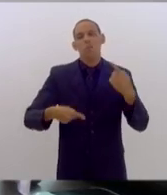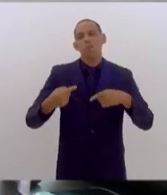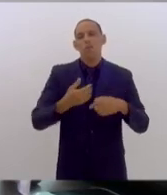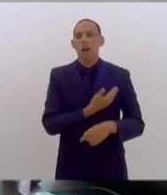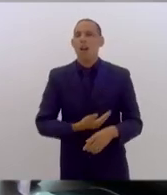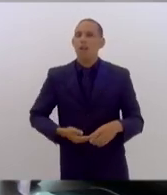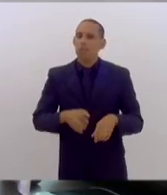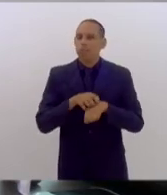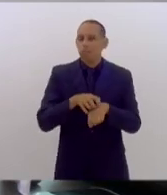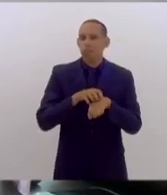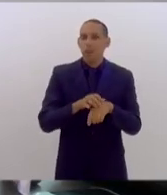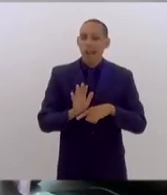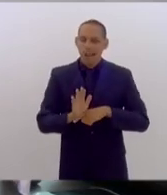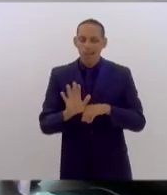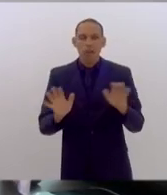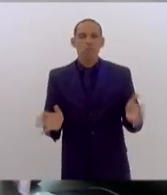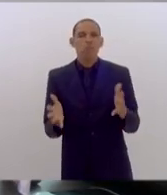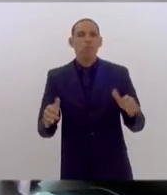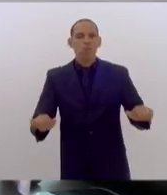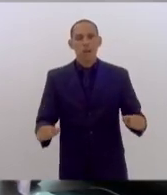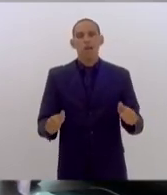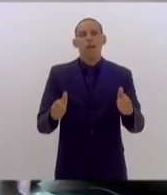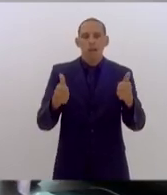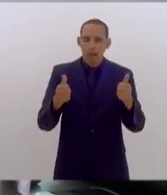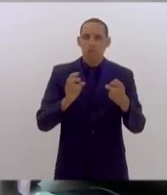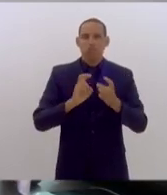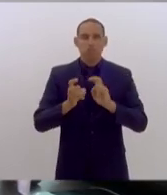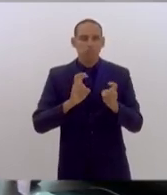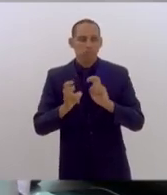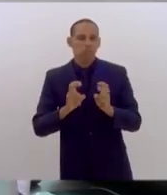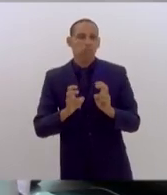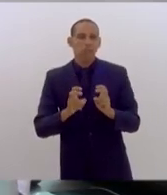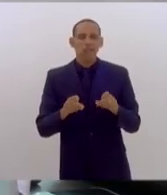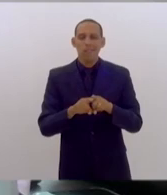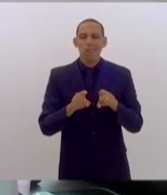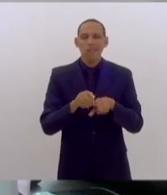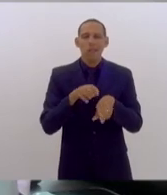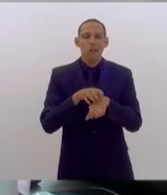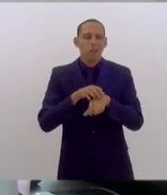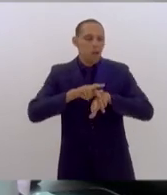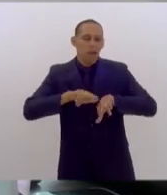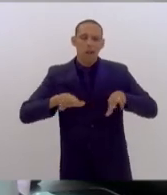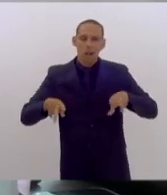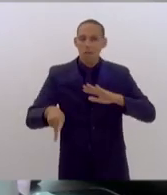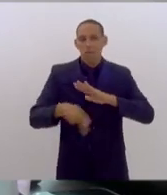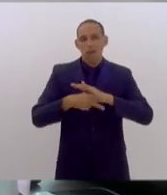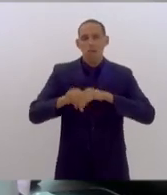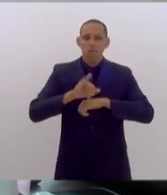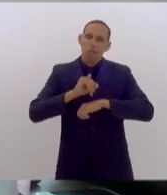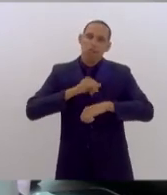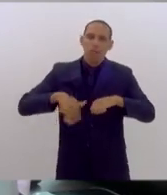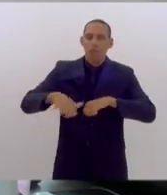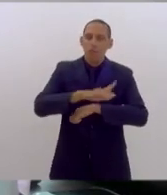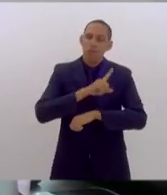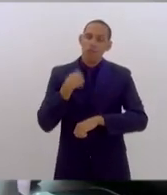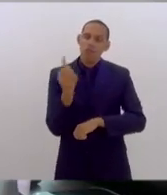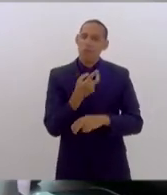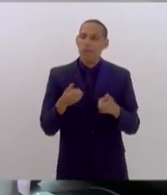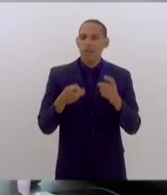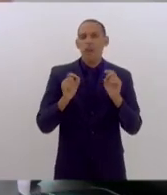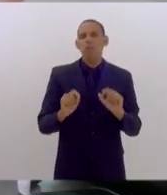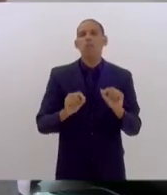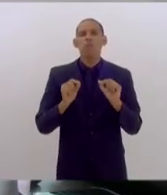propostas e iniciativas que favoreçam a melhoria EA articulação de diferentes modais de transportes que circulante circulante a Metropolitana Por que que a gente percebe